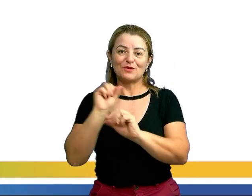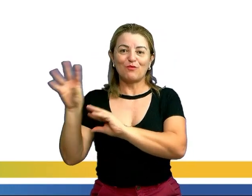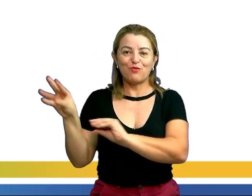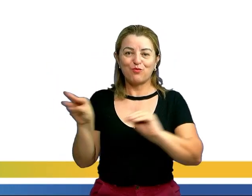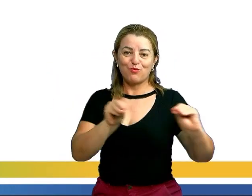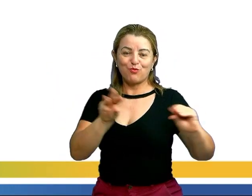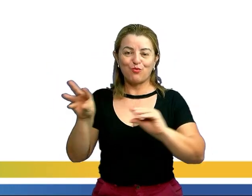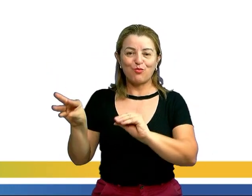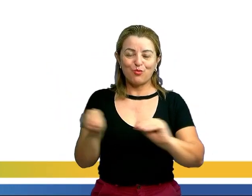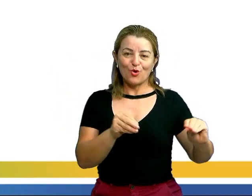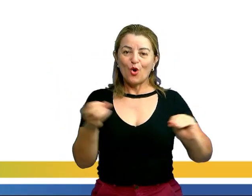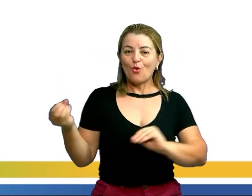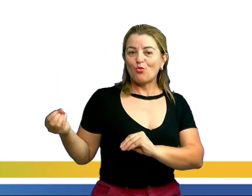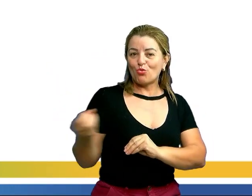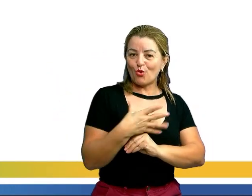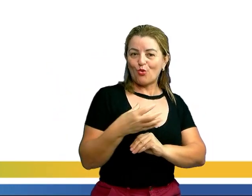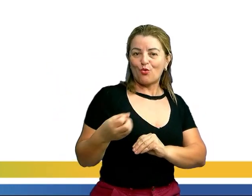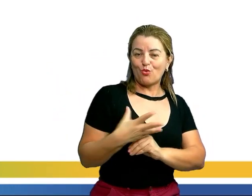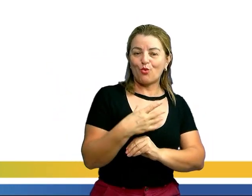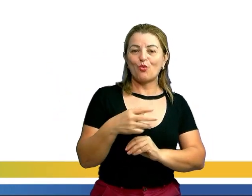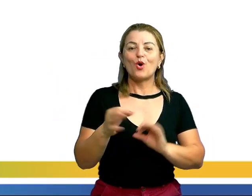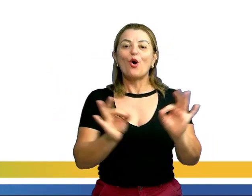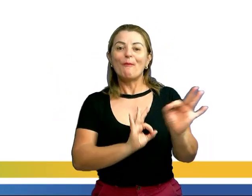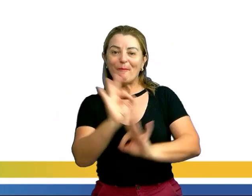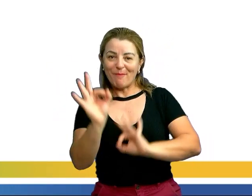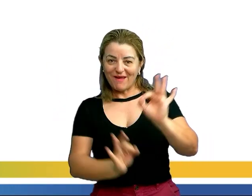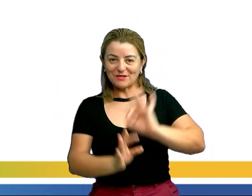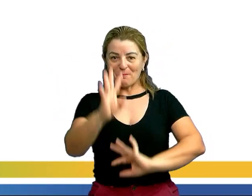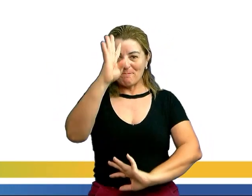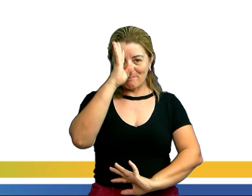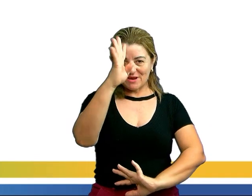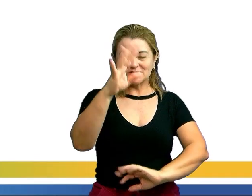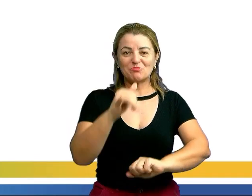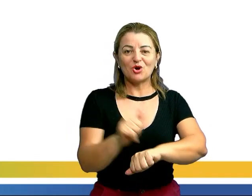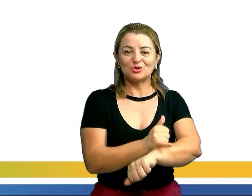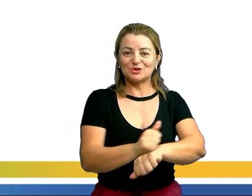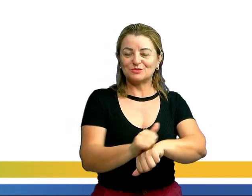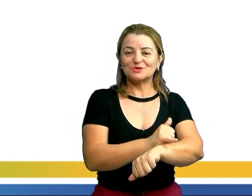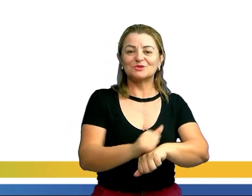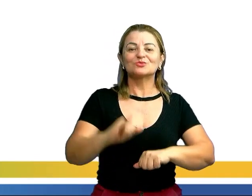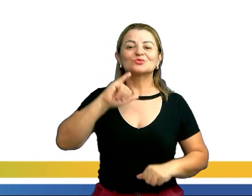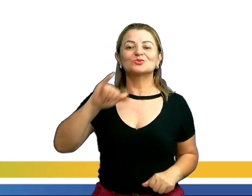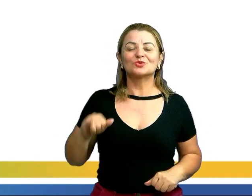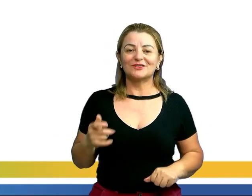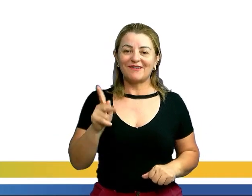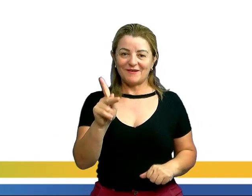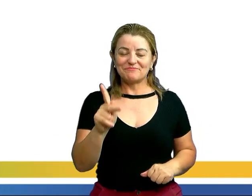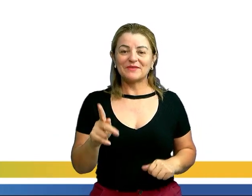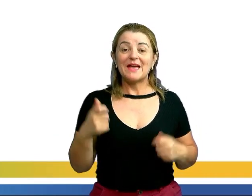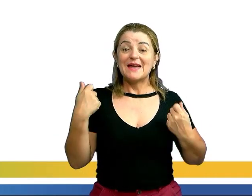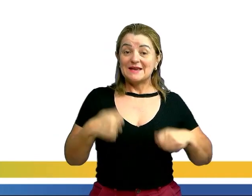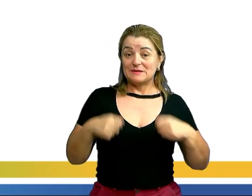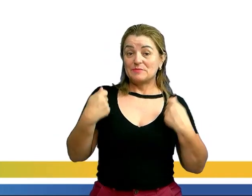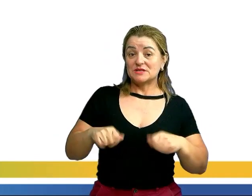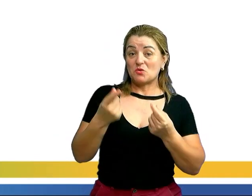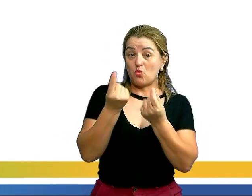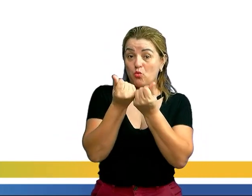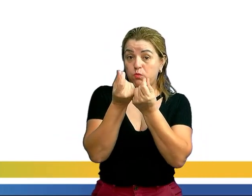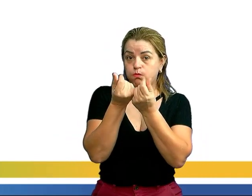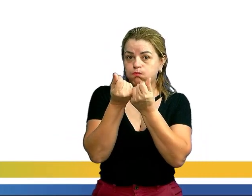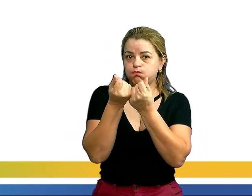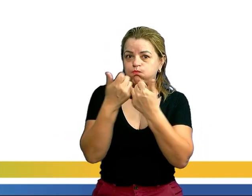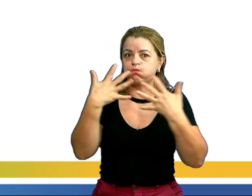para o Brasil, né, o plano principal, a estratégia principal do Juscelino, e para isso ele vai precisar de muito dinheiro, ele